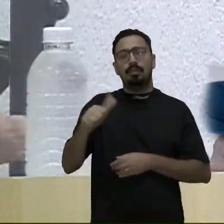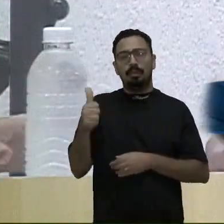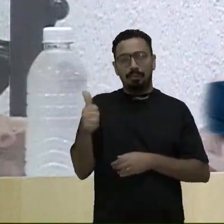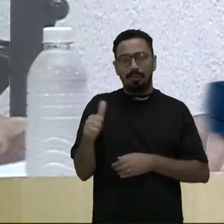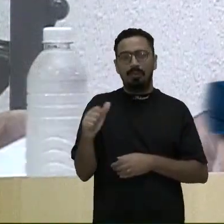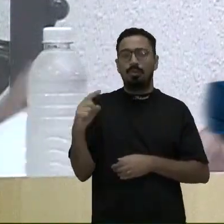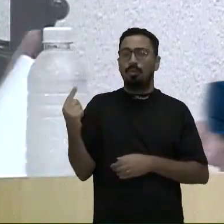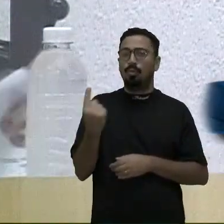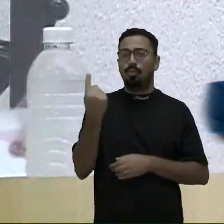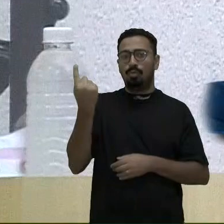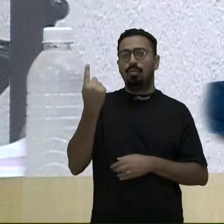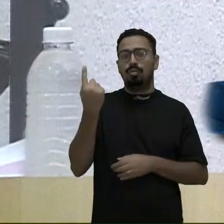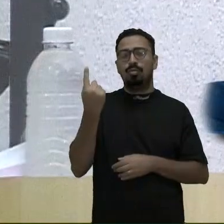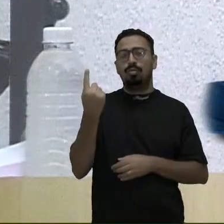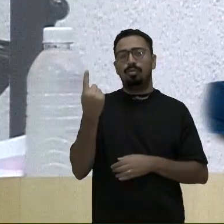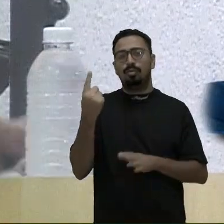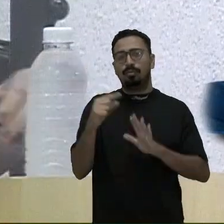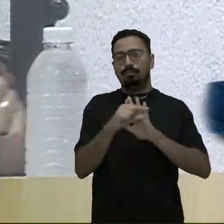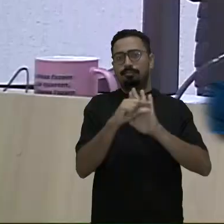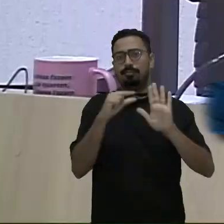pauta.